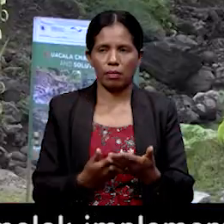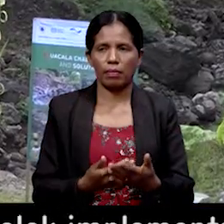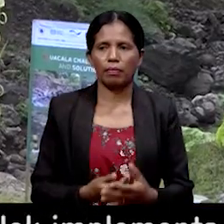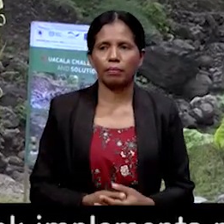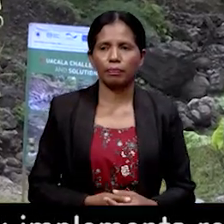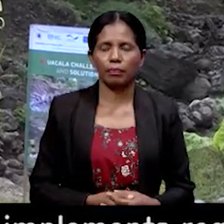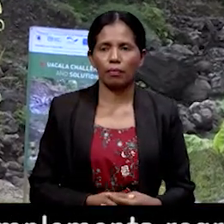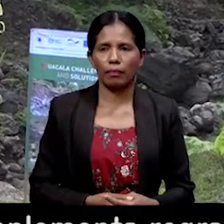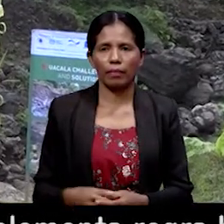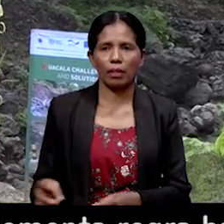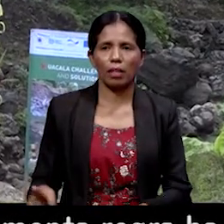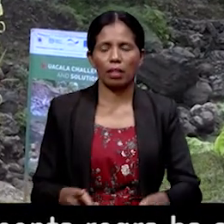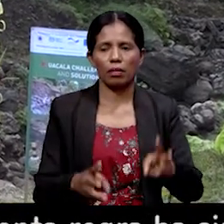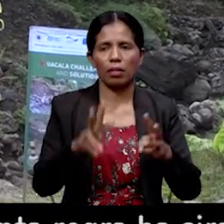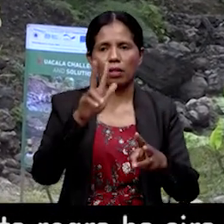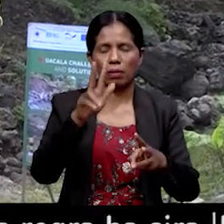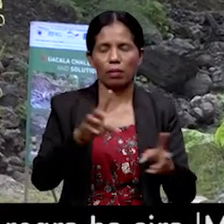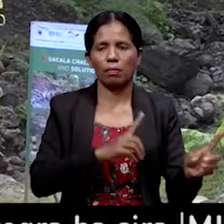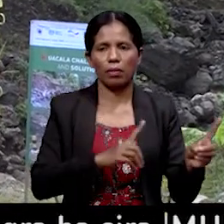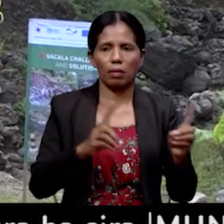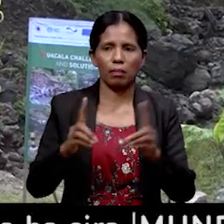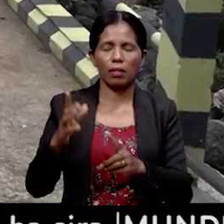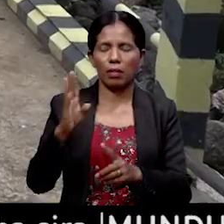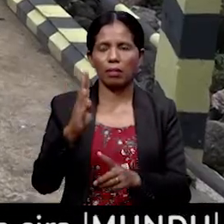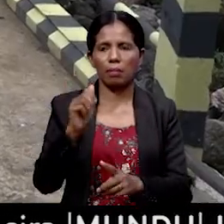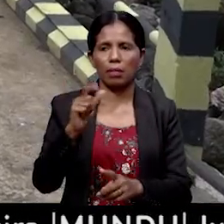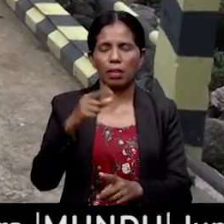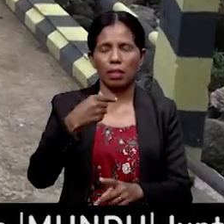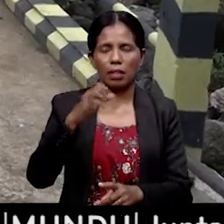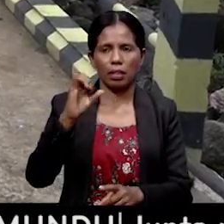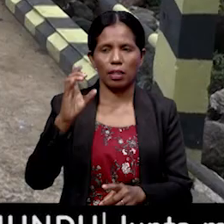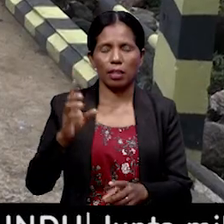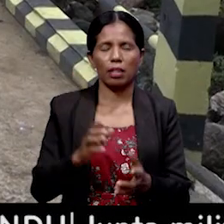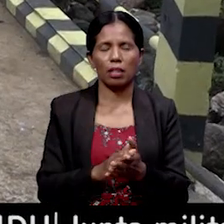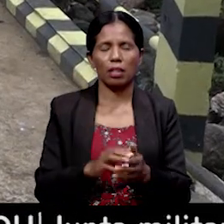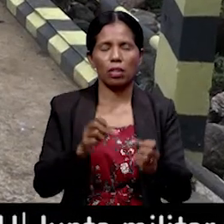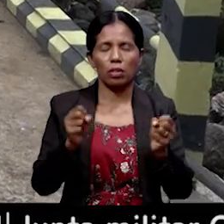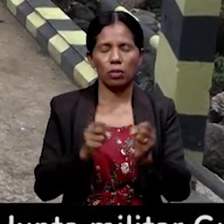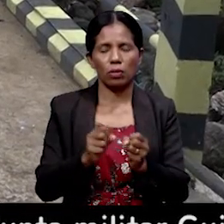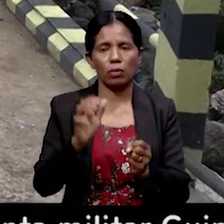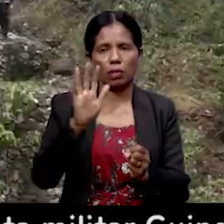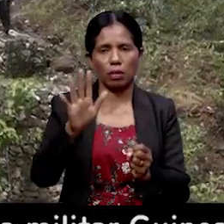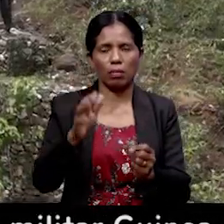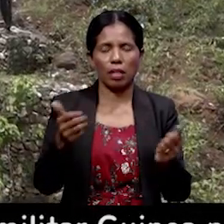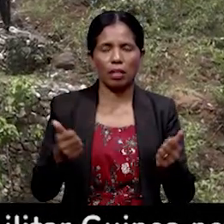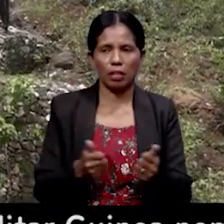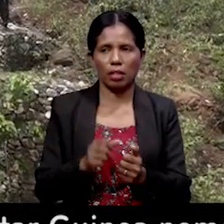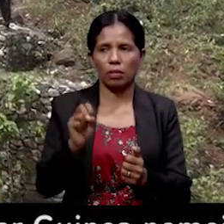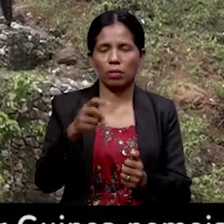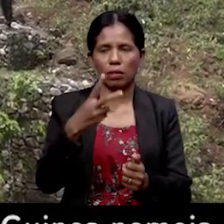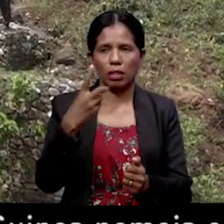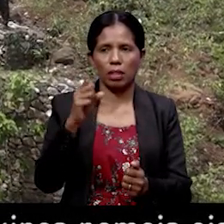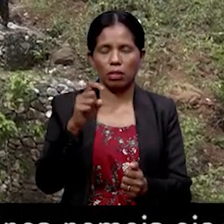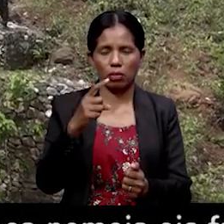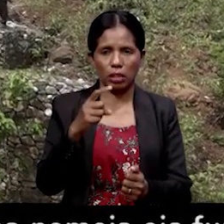sustentável. Estrada rural tolo nebe implemente ia bagia ne liga suku lima no aldeia Sanul Resin Hitu ho montante orçamento dólar